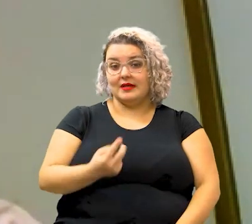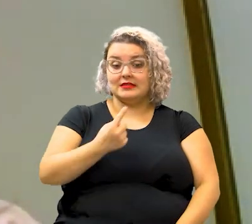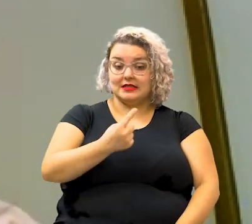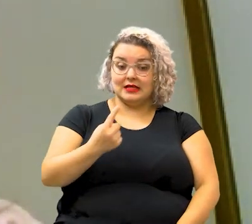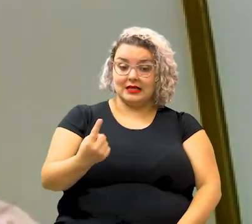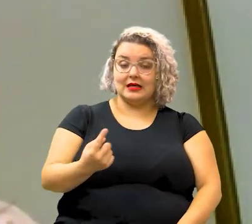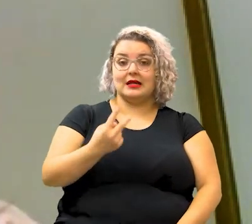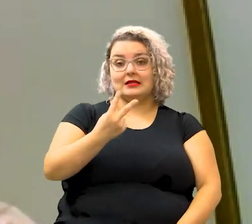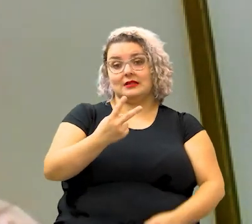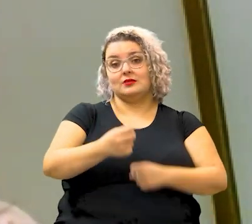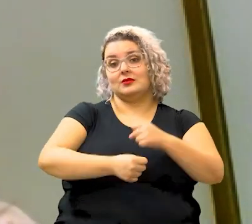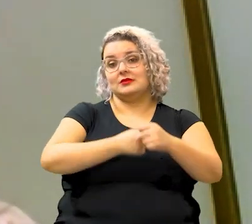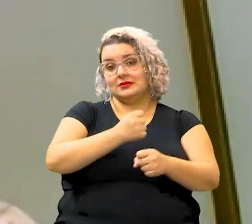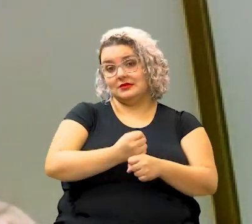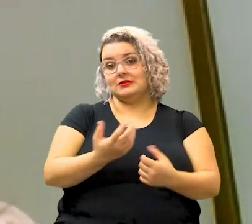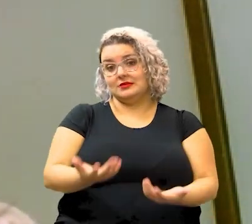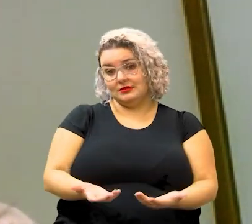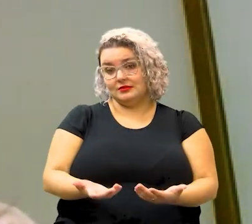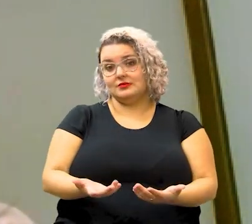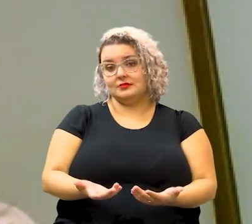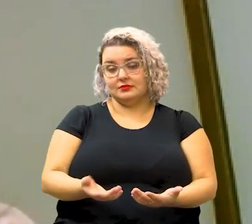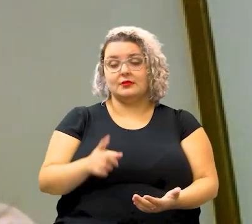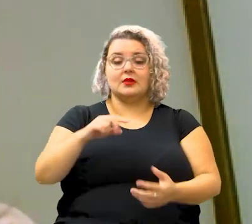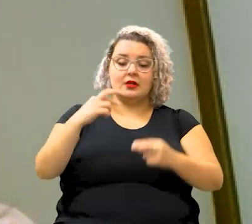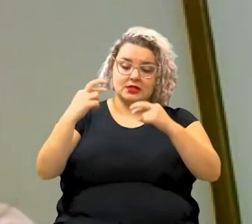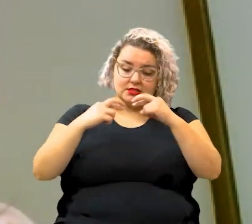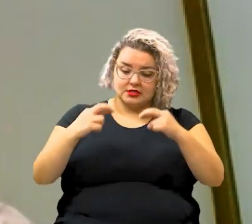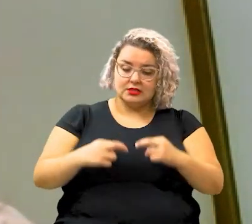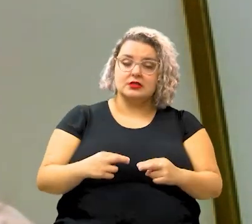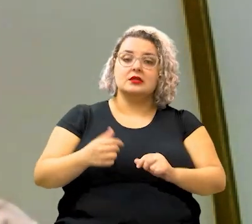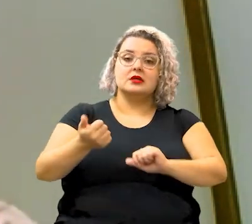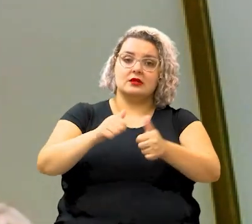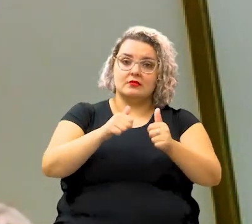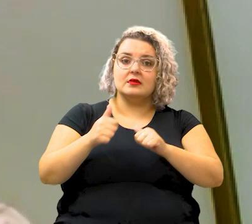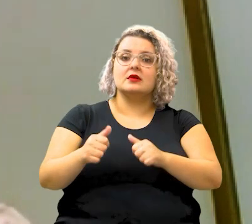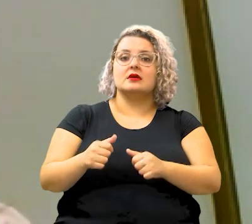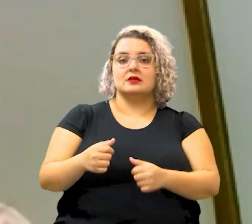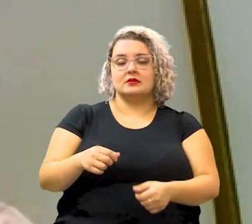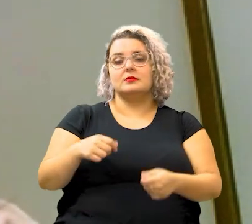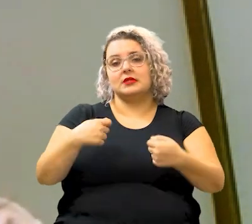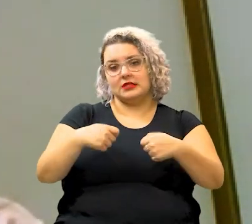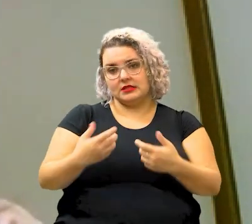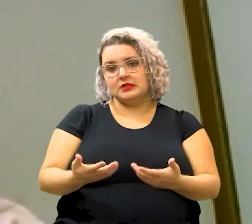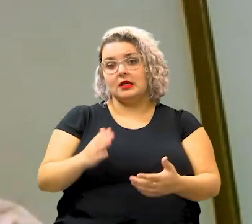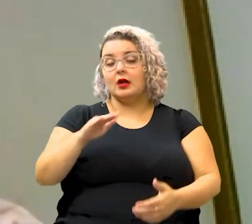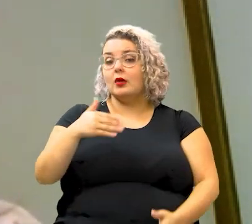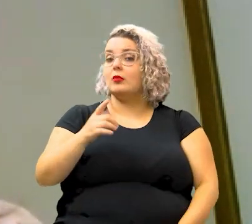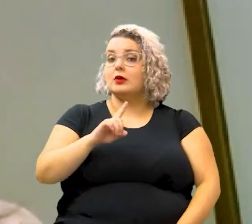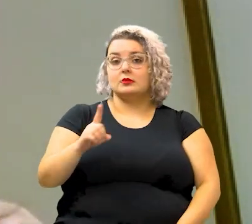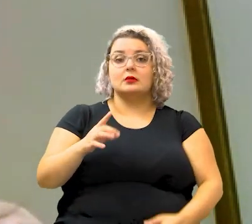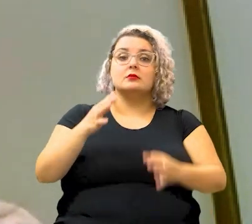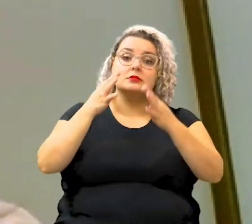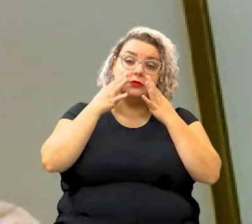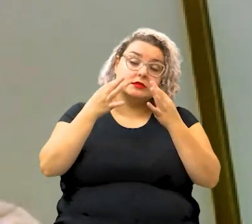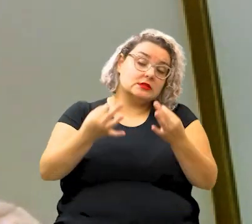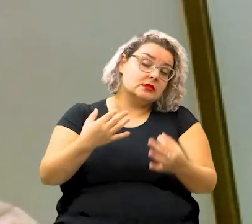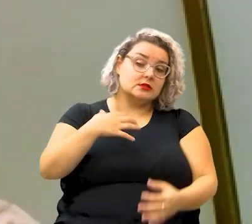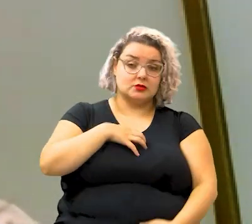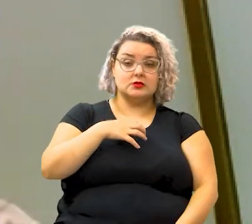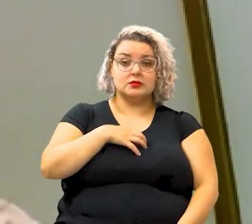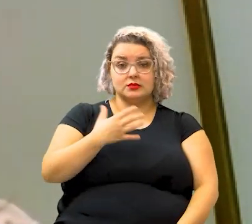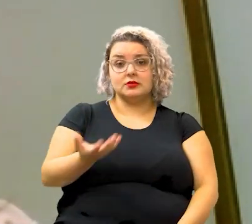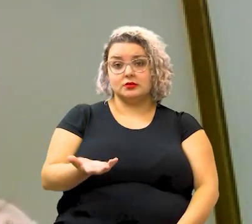anos é importante fazer um check-up, sim, e aí nesse check-up fazer toda essa avaliação. Agora, quando não, prestar atenção